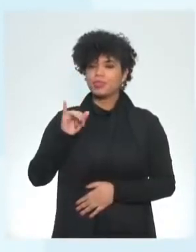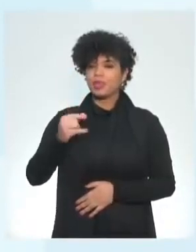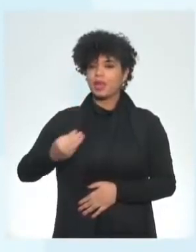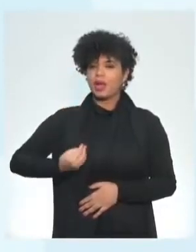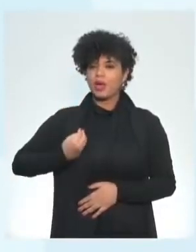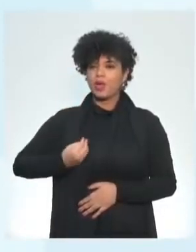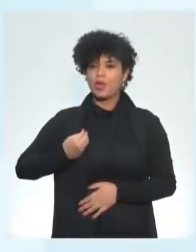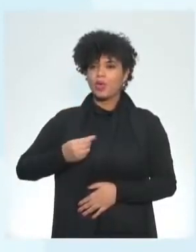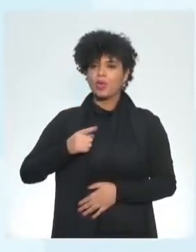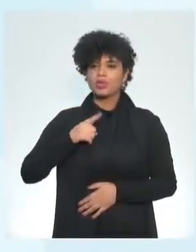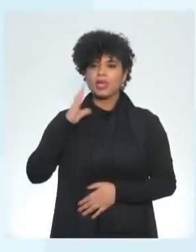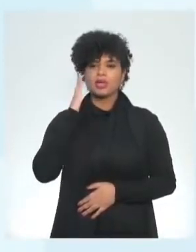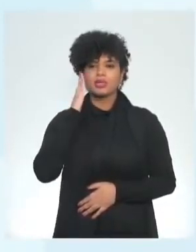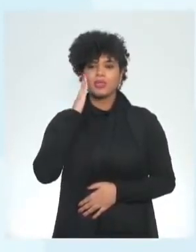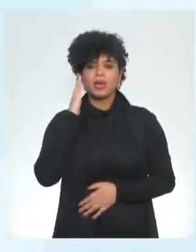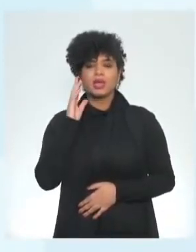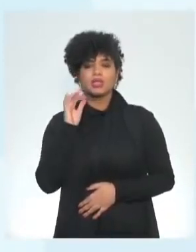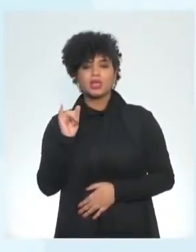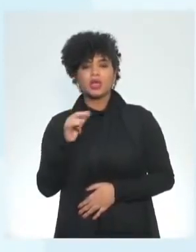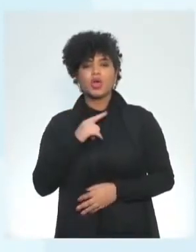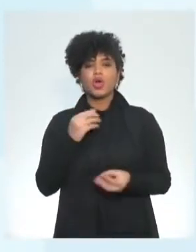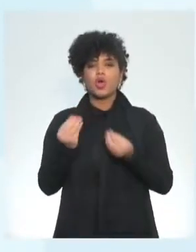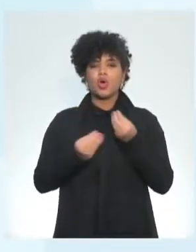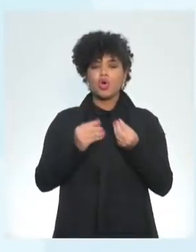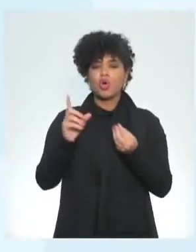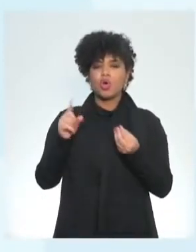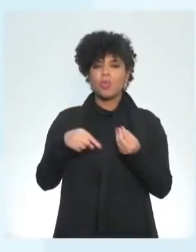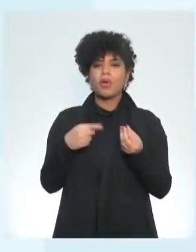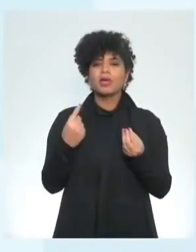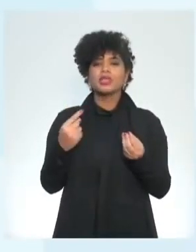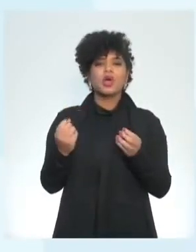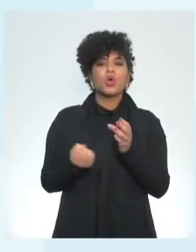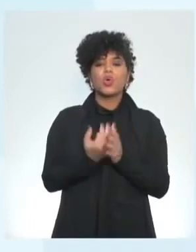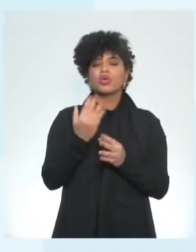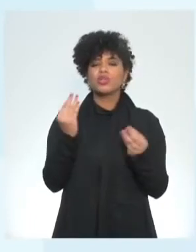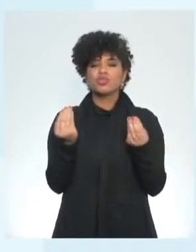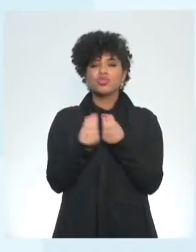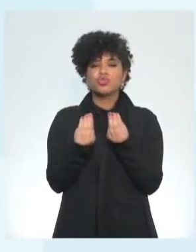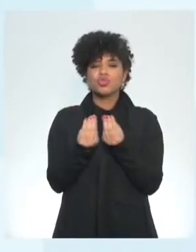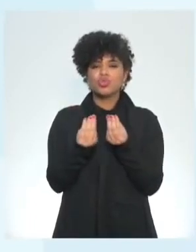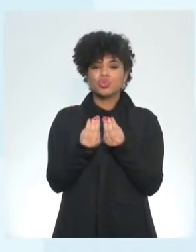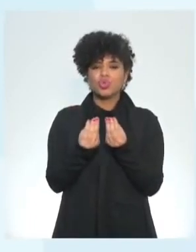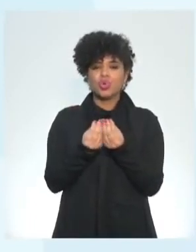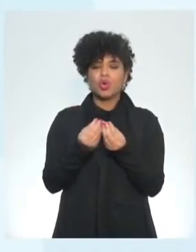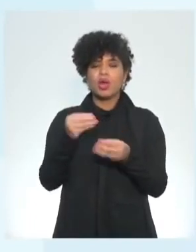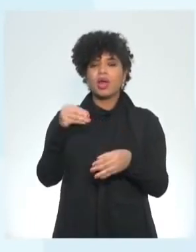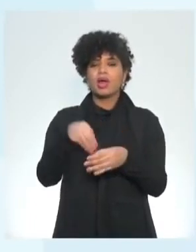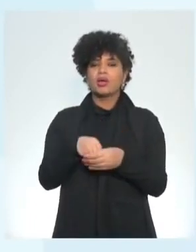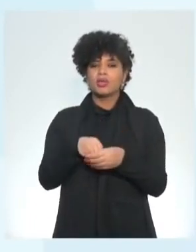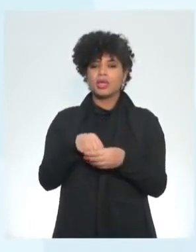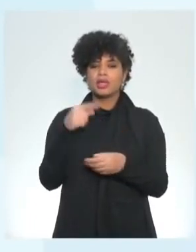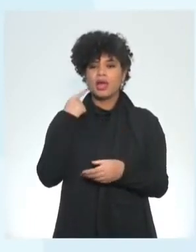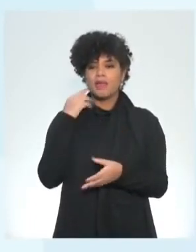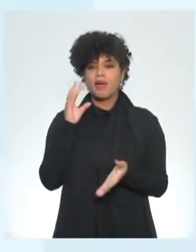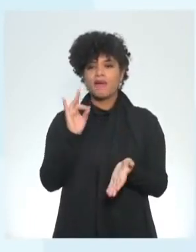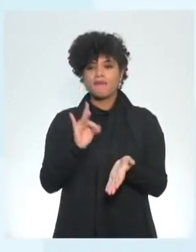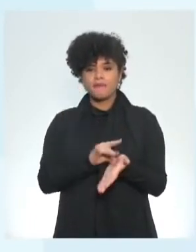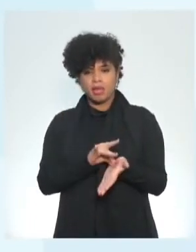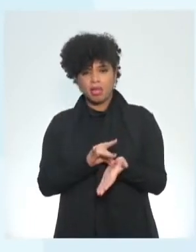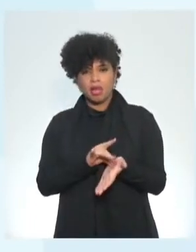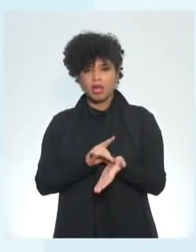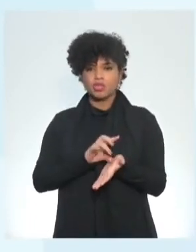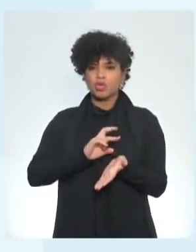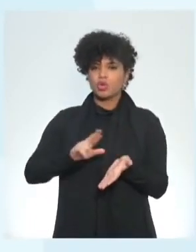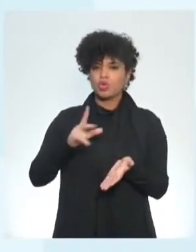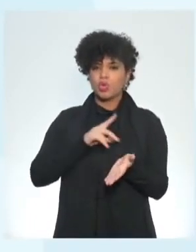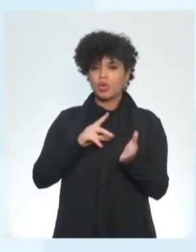uma maneira de determinar precisamente a quantidade de uma substância, confirmar se a concentração